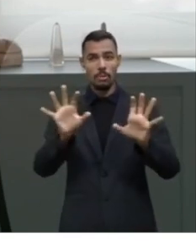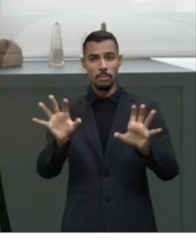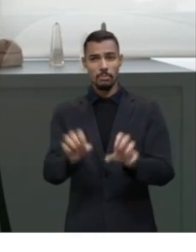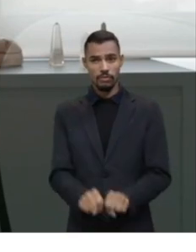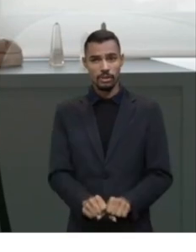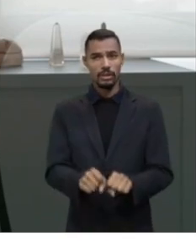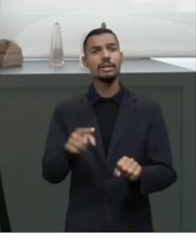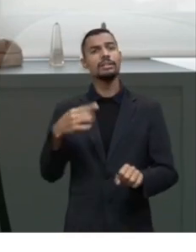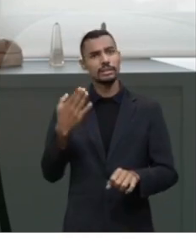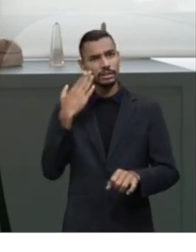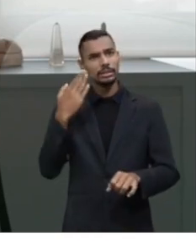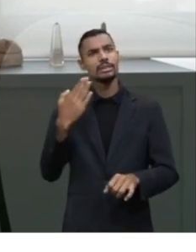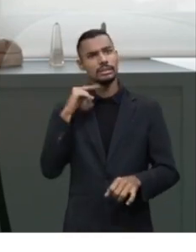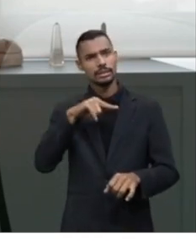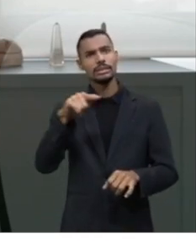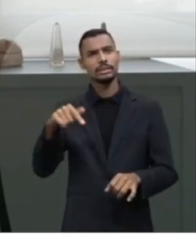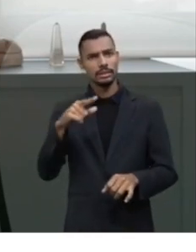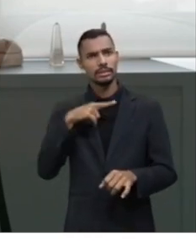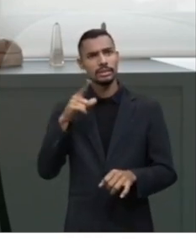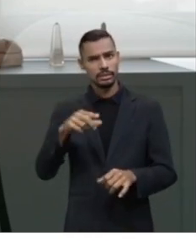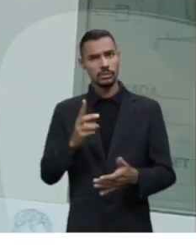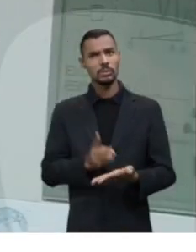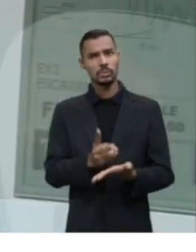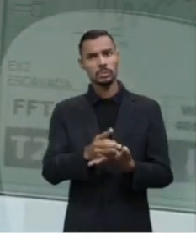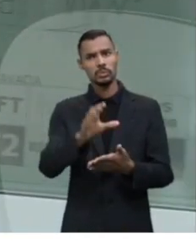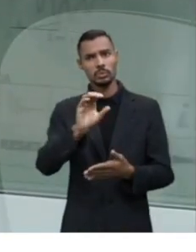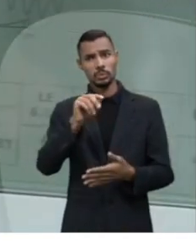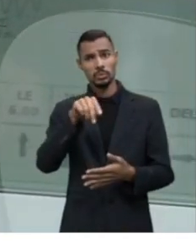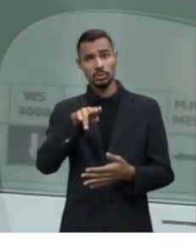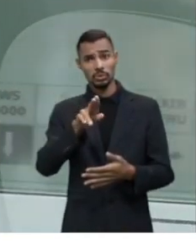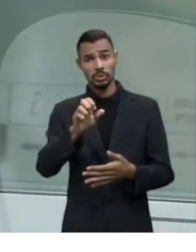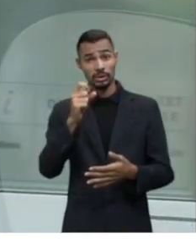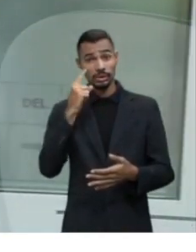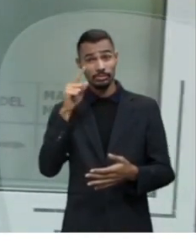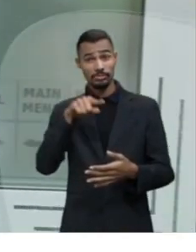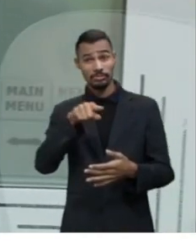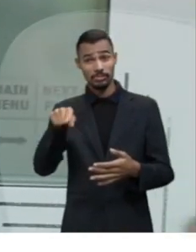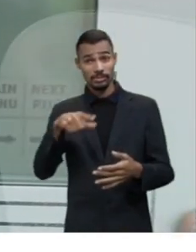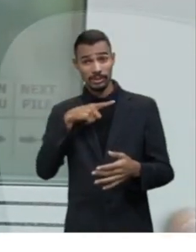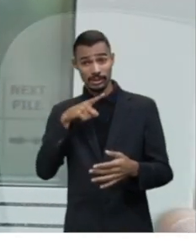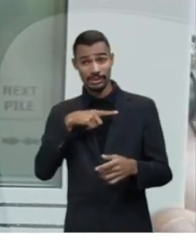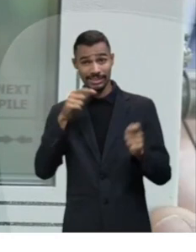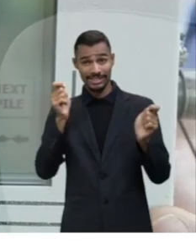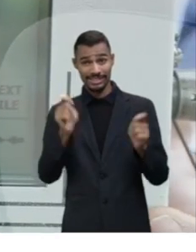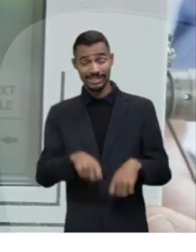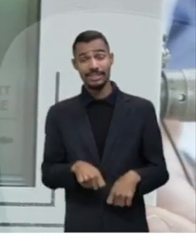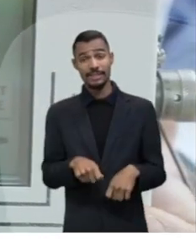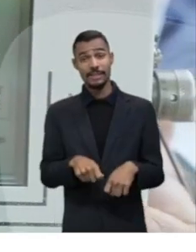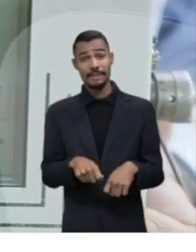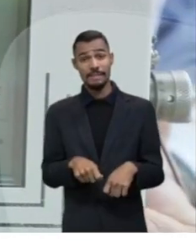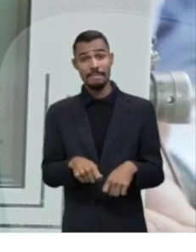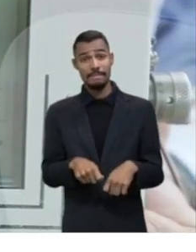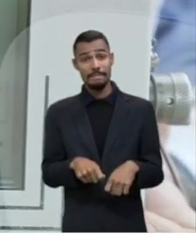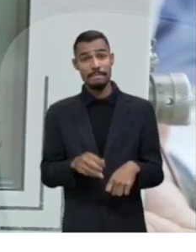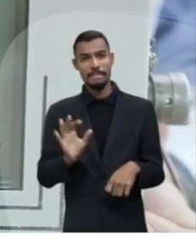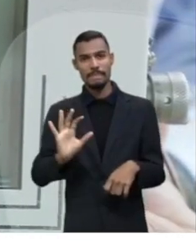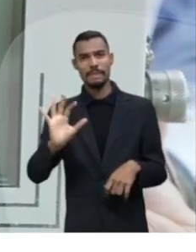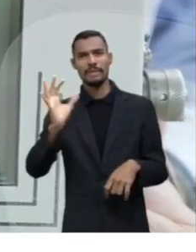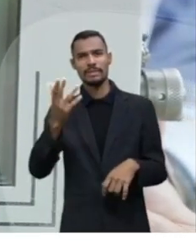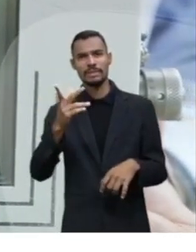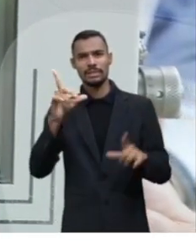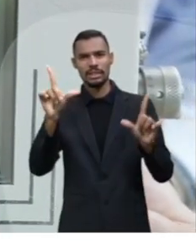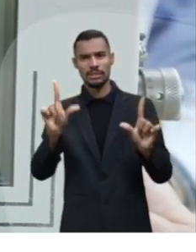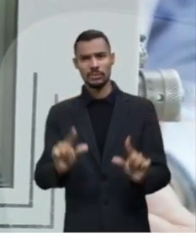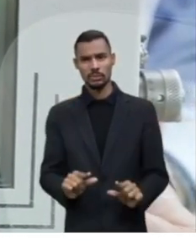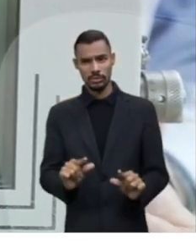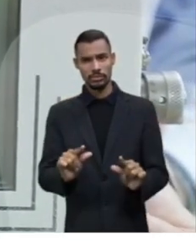retornou, a gente sabe, no mínimo, que a estaca é contínua. Se tiver uma reflexão que, vamos supor, gerada em função de uma